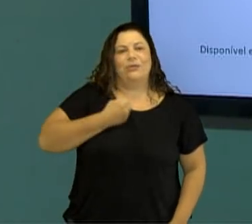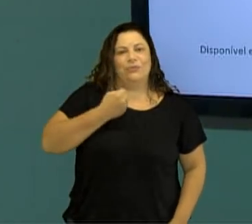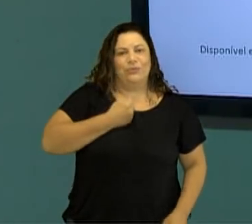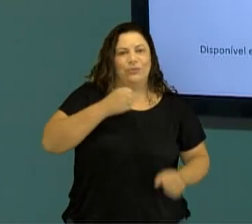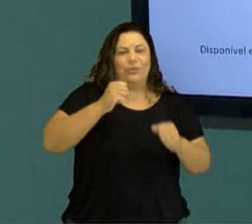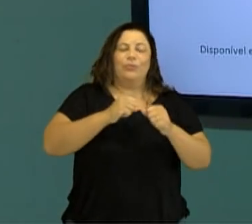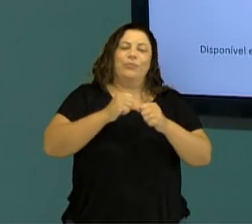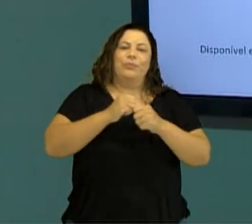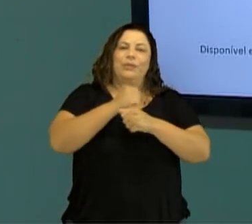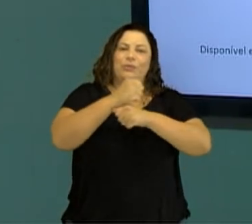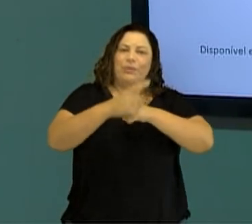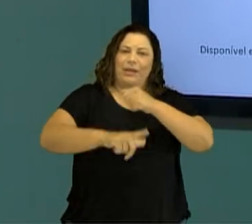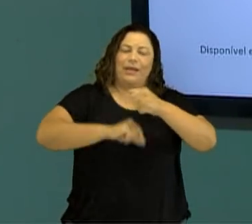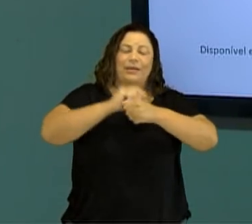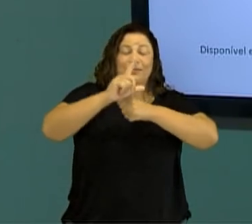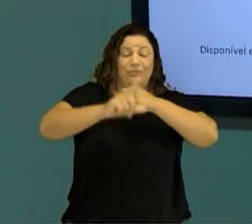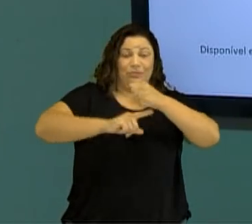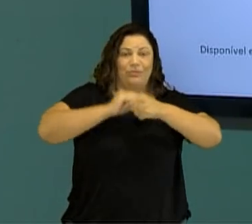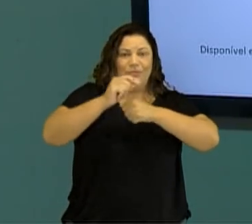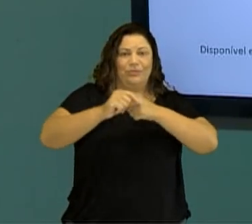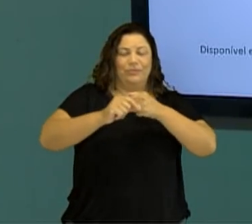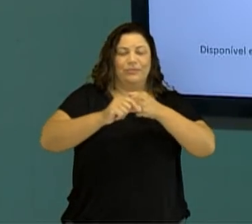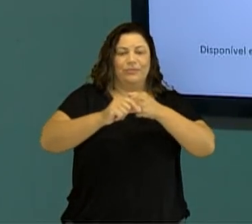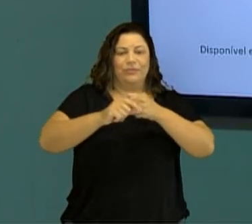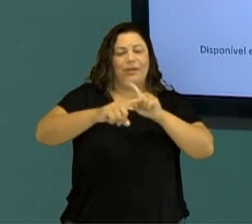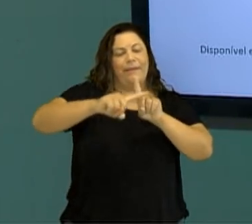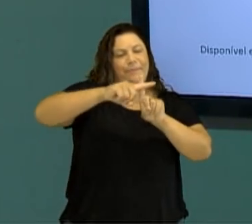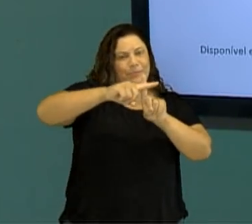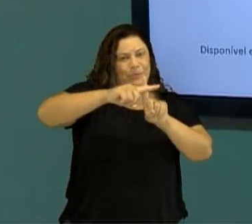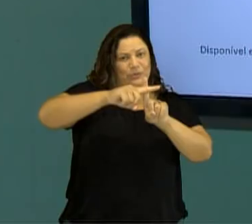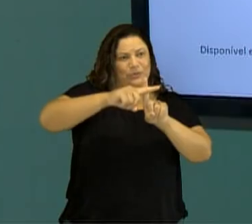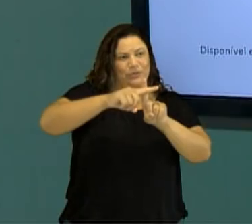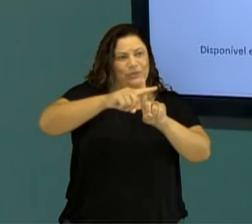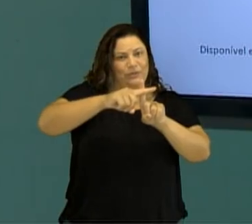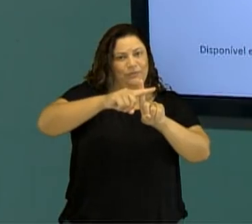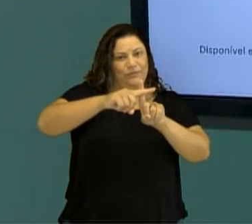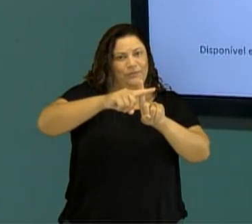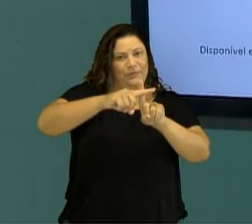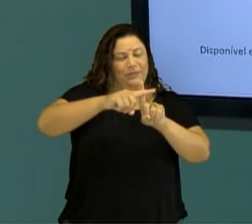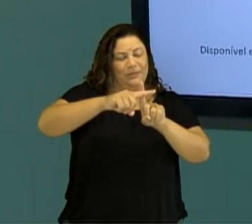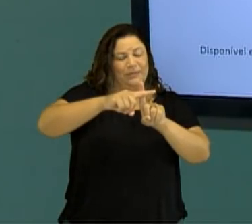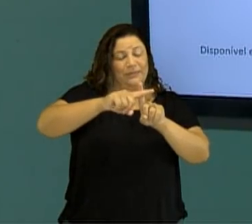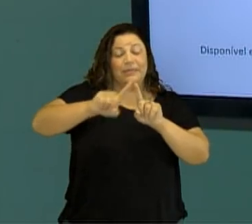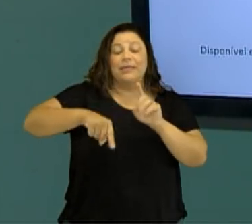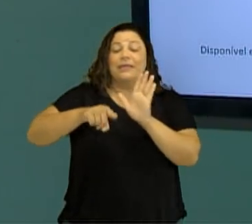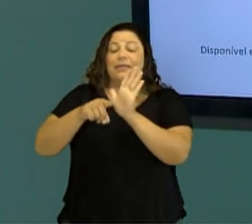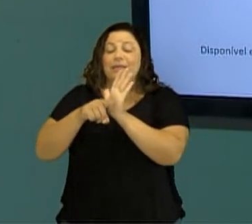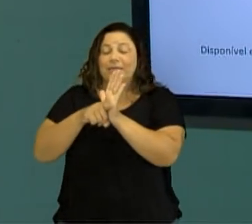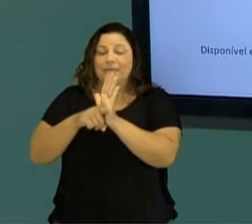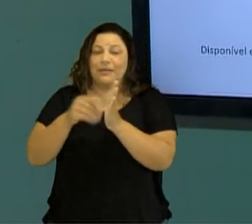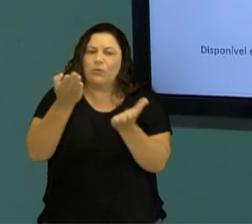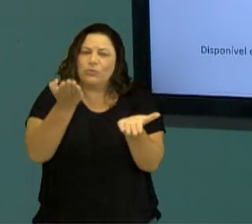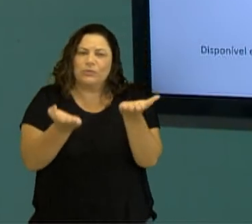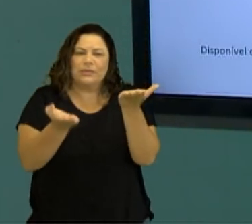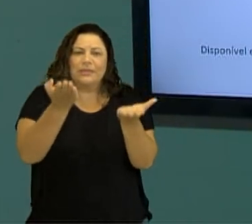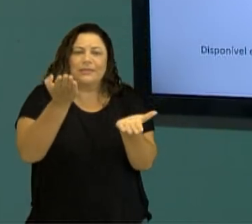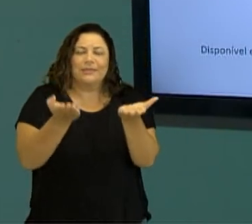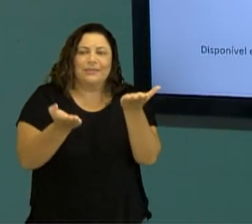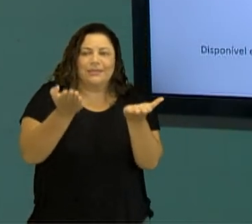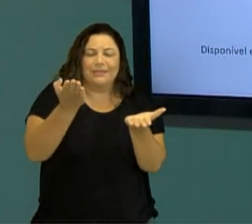carga positiva. É também a quantidade de carga negativa, quando o átomo está em equilíbrio, como eu acabei de